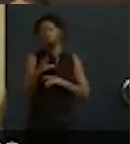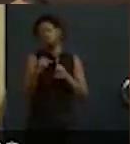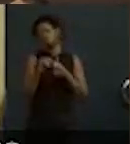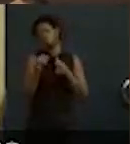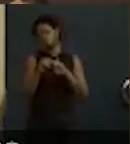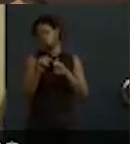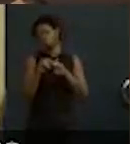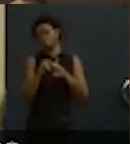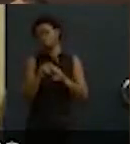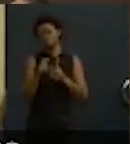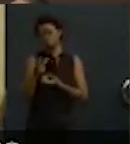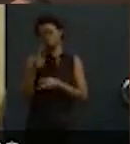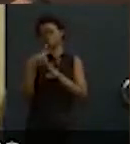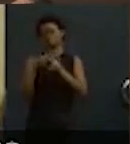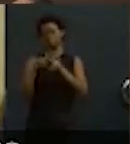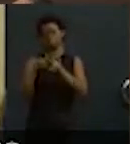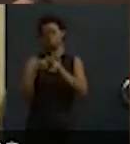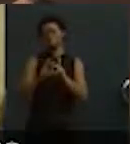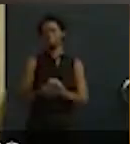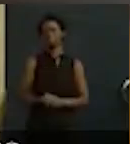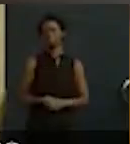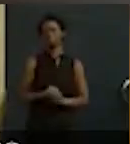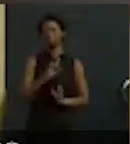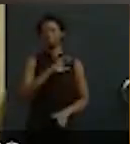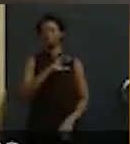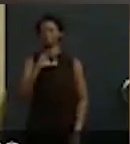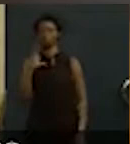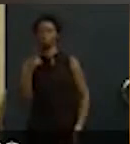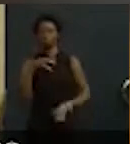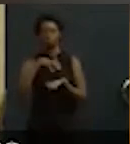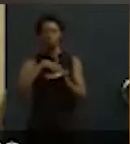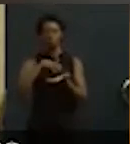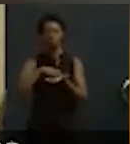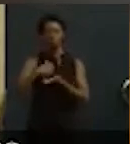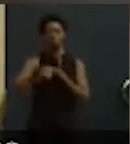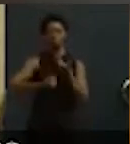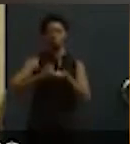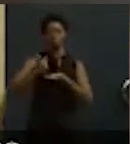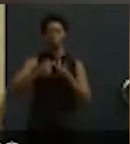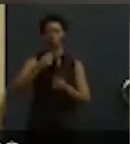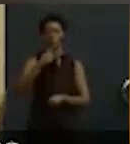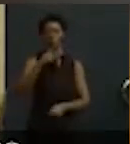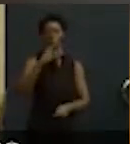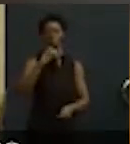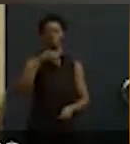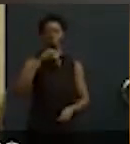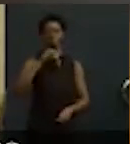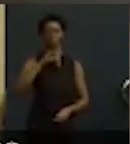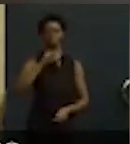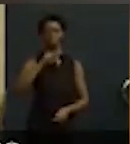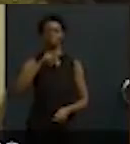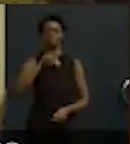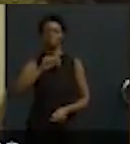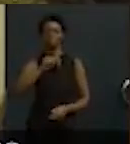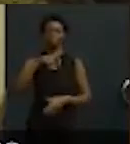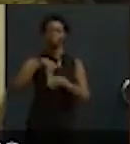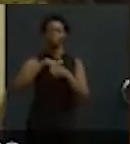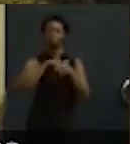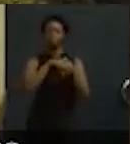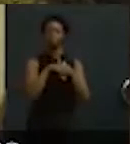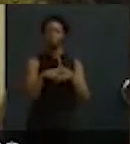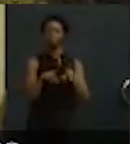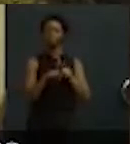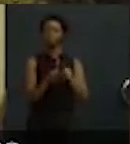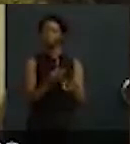pena. Foi coordenadora do Centro Operacional das Promotorias Eleitorais e responsável por todo